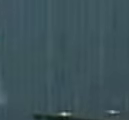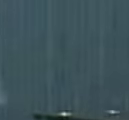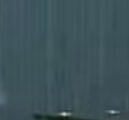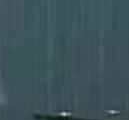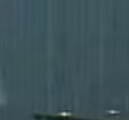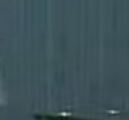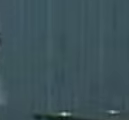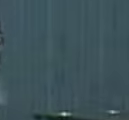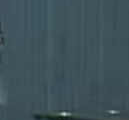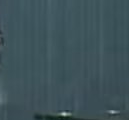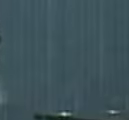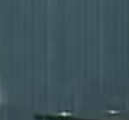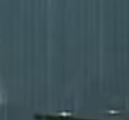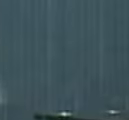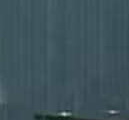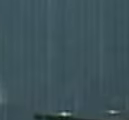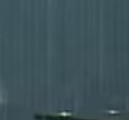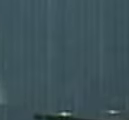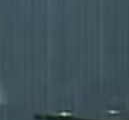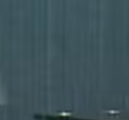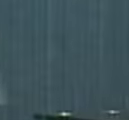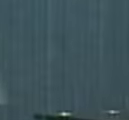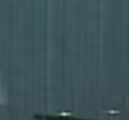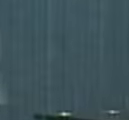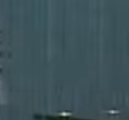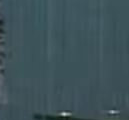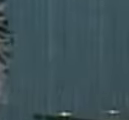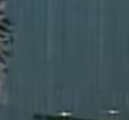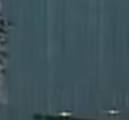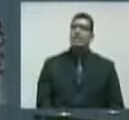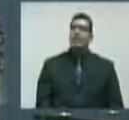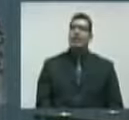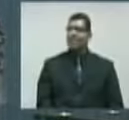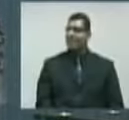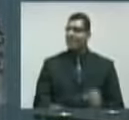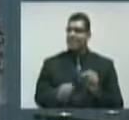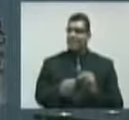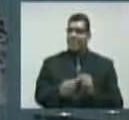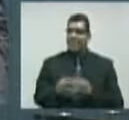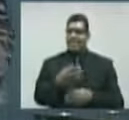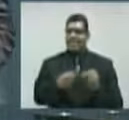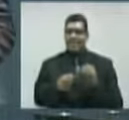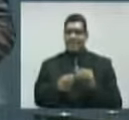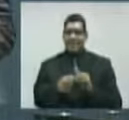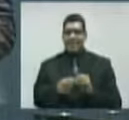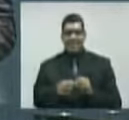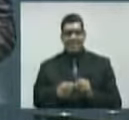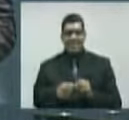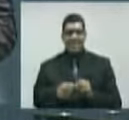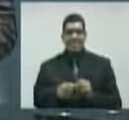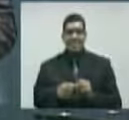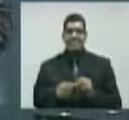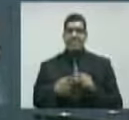com a restrição e quase extinção da integração temporal, deputado Zé Ricardo.